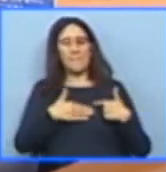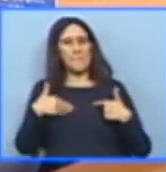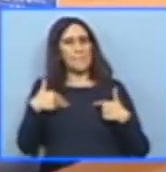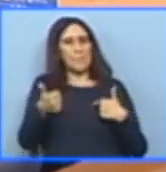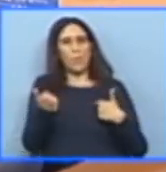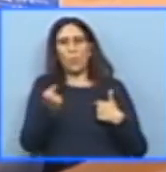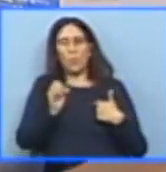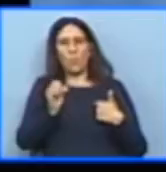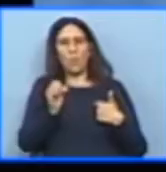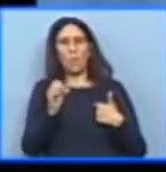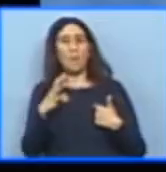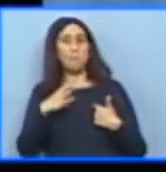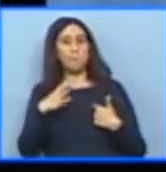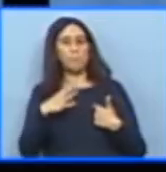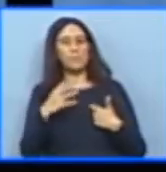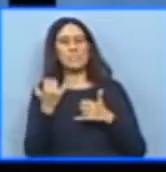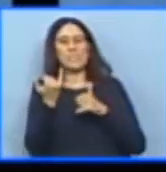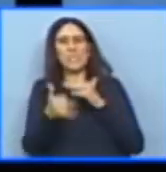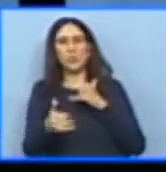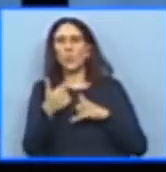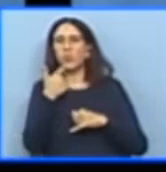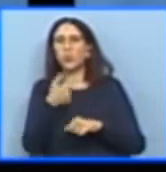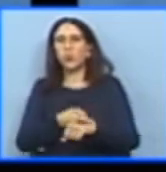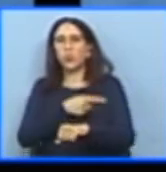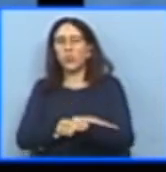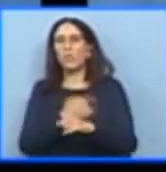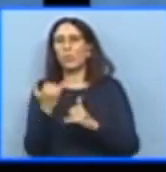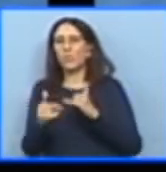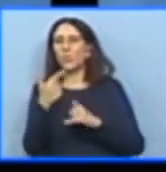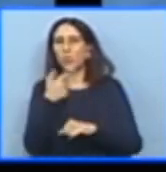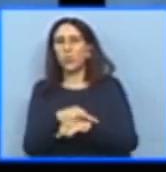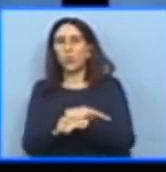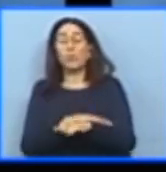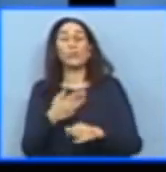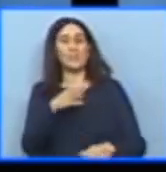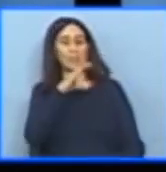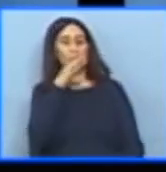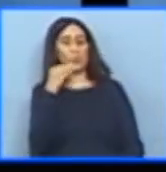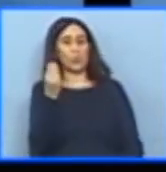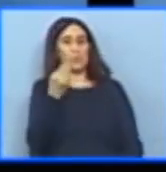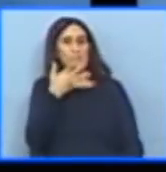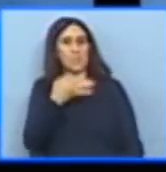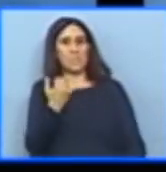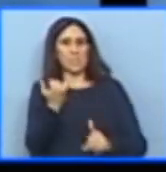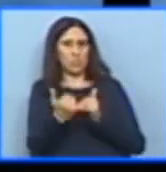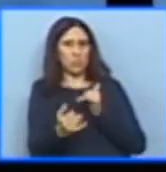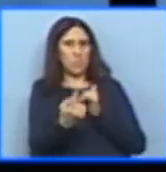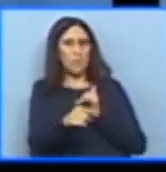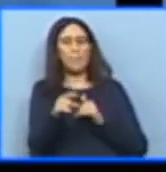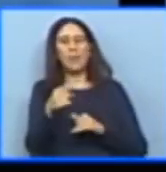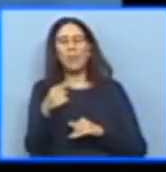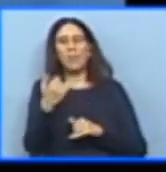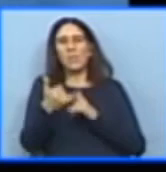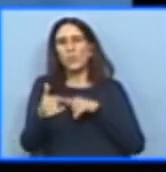encontram um risco excessivo no ricky se por todo o docente corre risco mas o risco existe